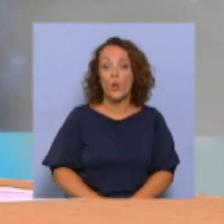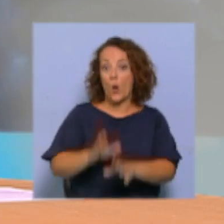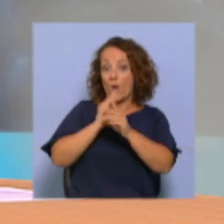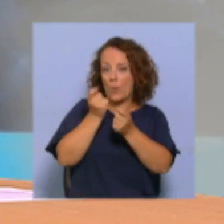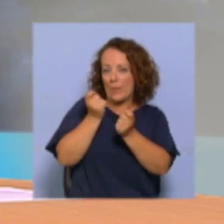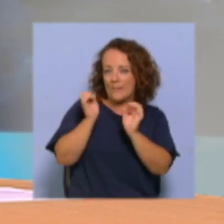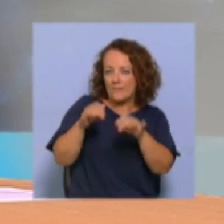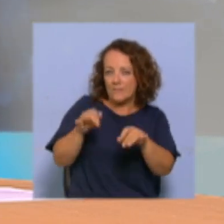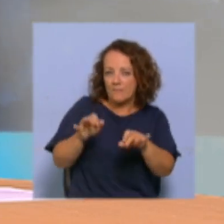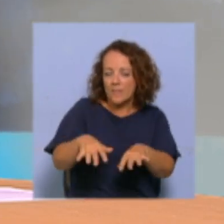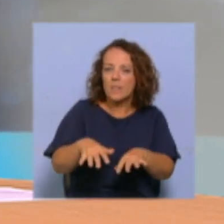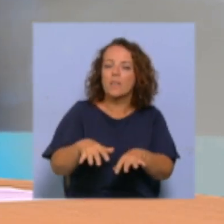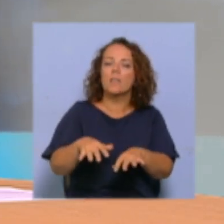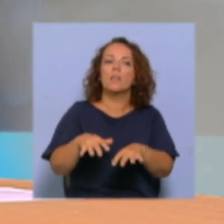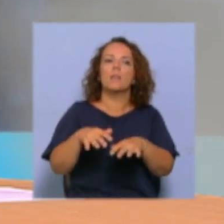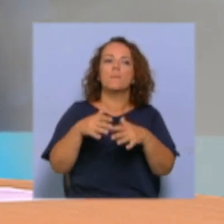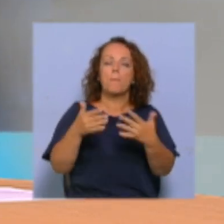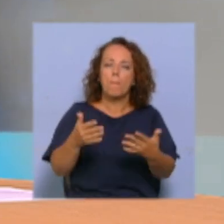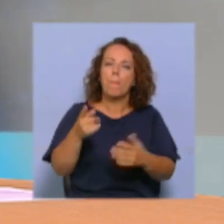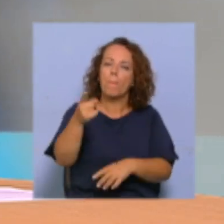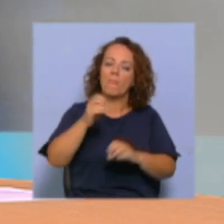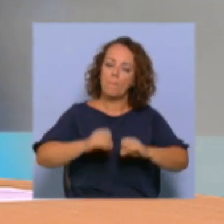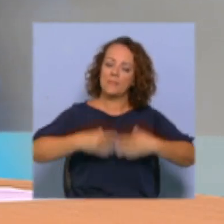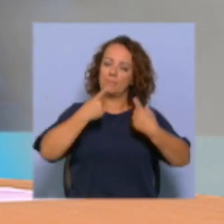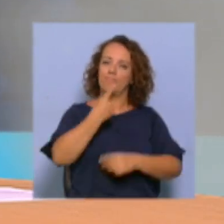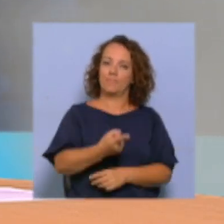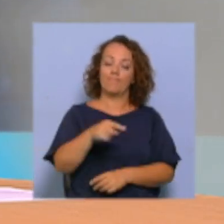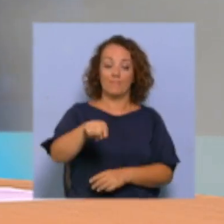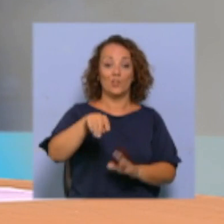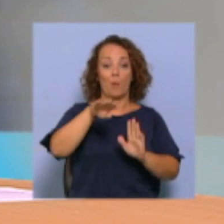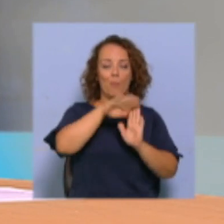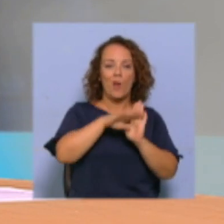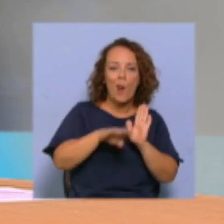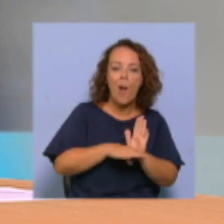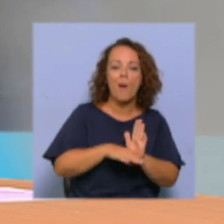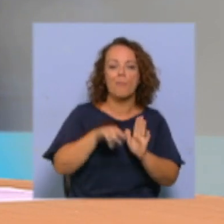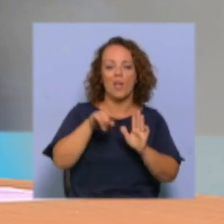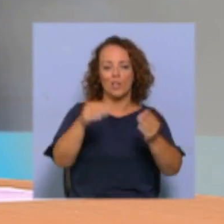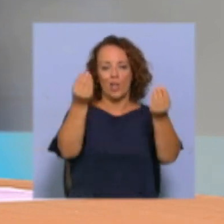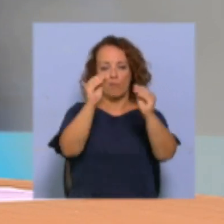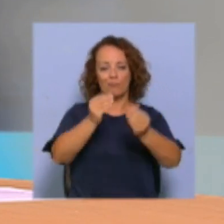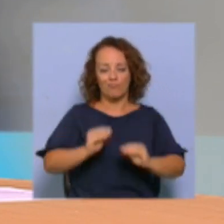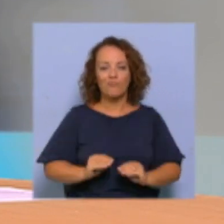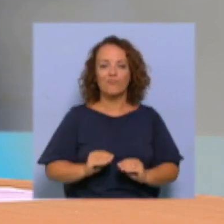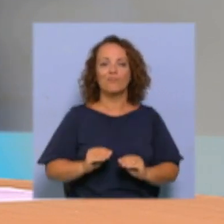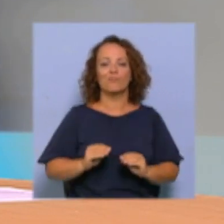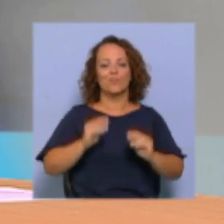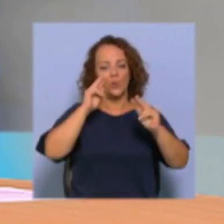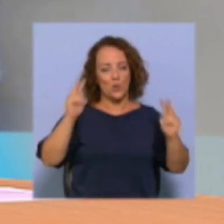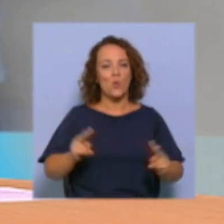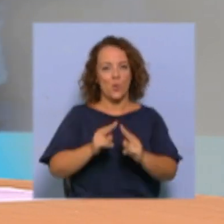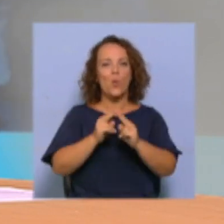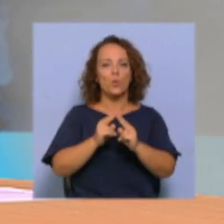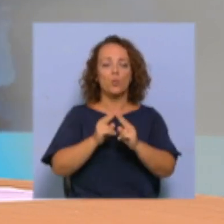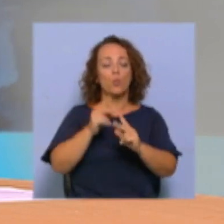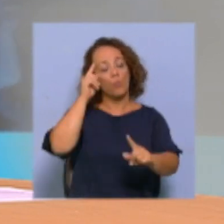conversa, eu lembrava algo que disse logo no início, é que o programa e estas jornadas foram concebidas um bocadinho com a partir do